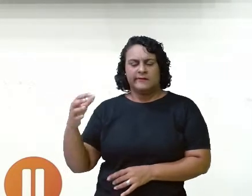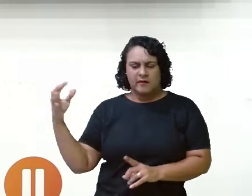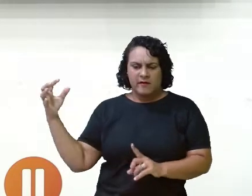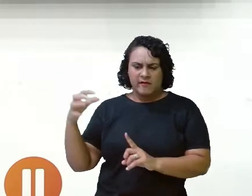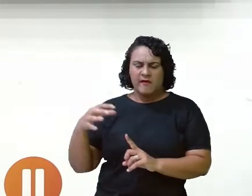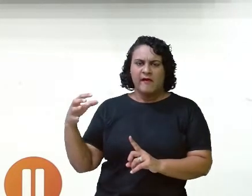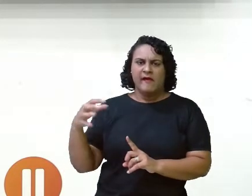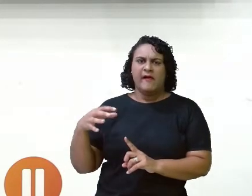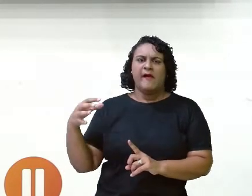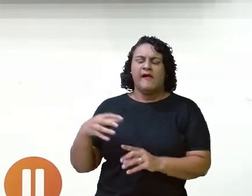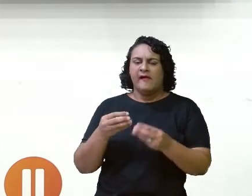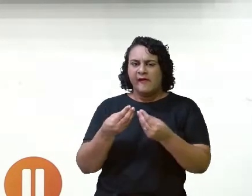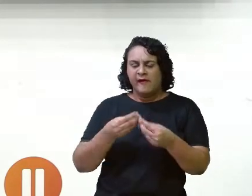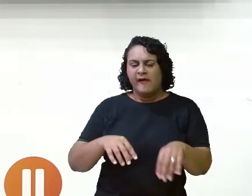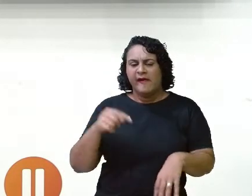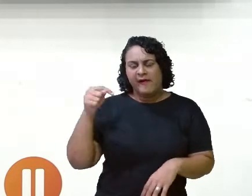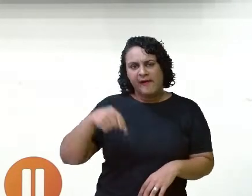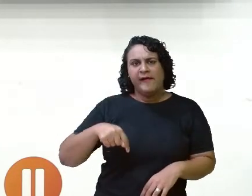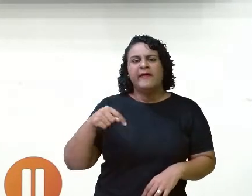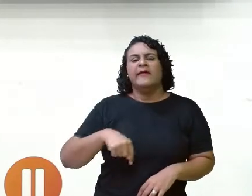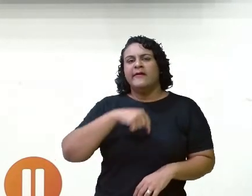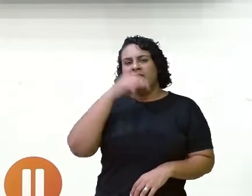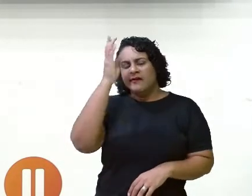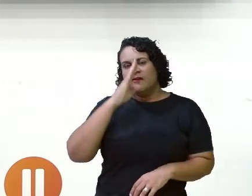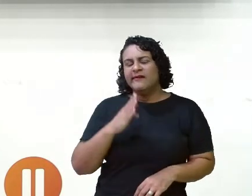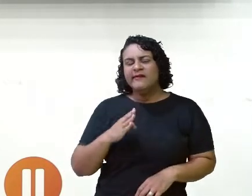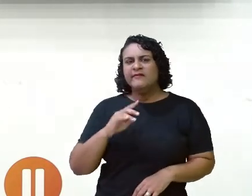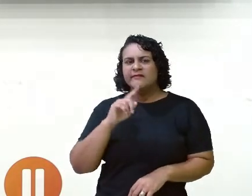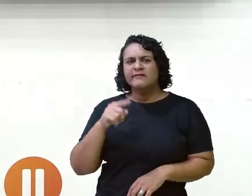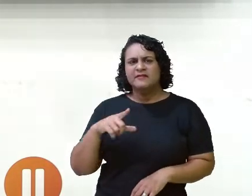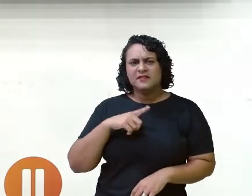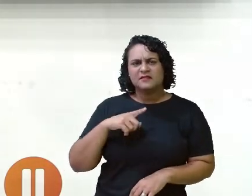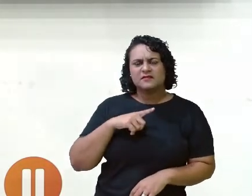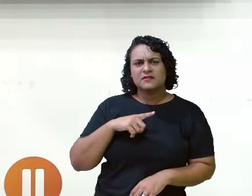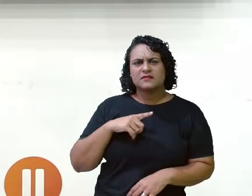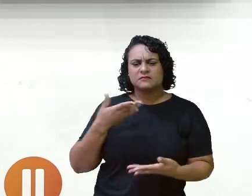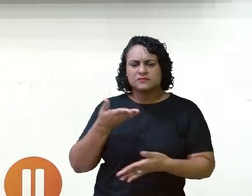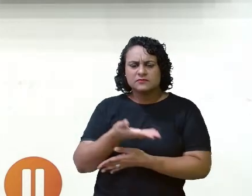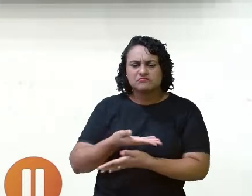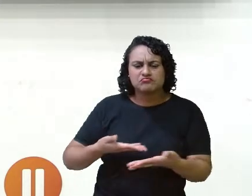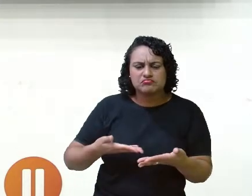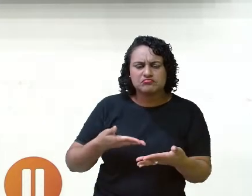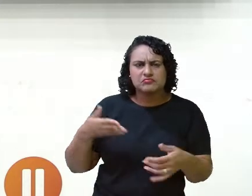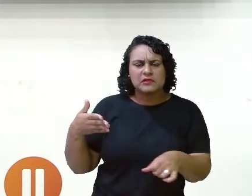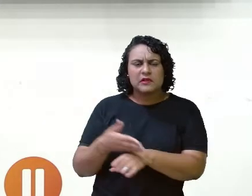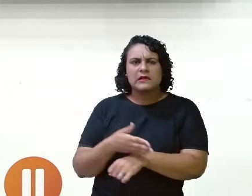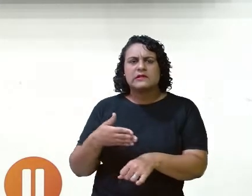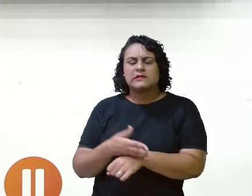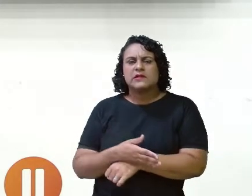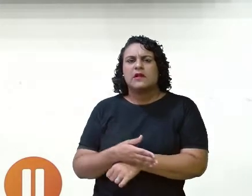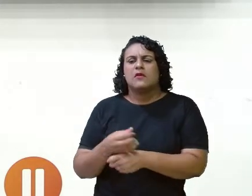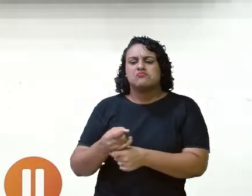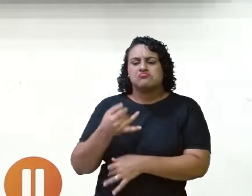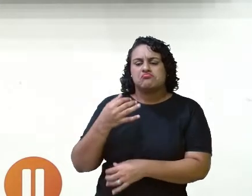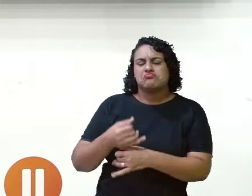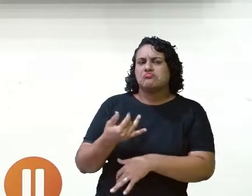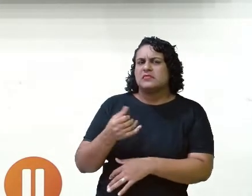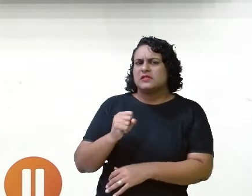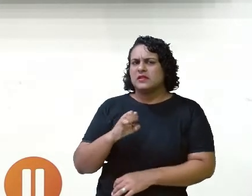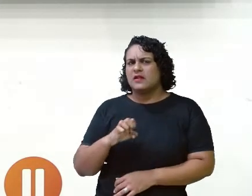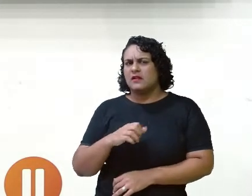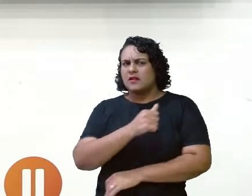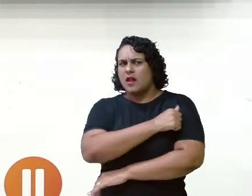afeta diretamente a gente. Será que eu tenho alguma interação no chat? Será que alguém falou alguma coisa? Será que